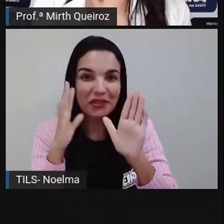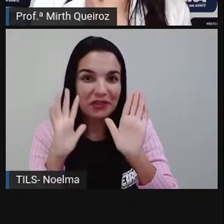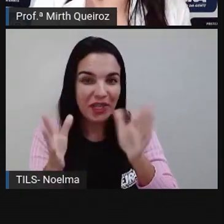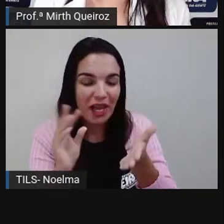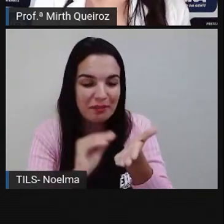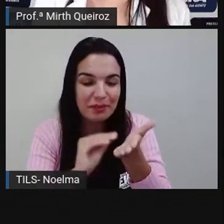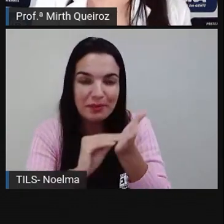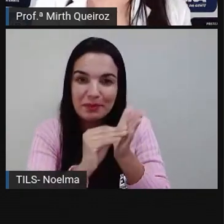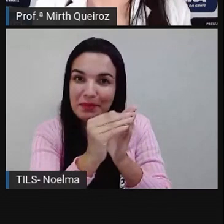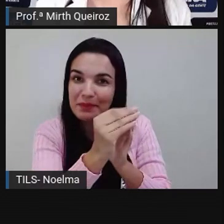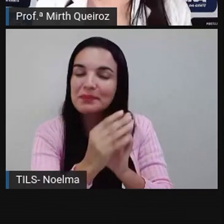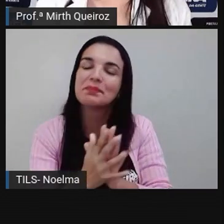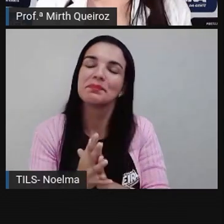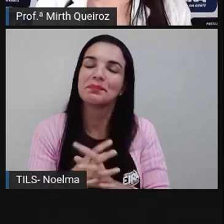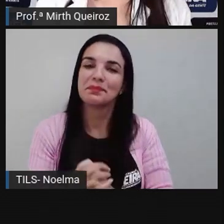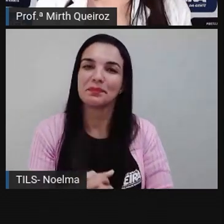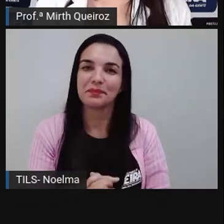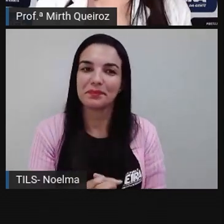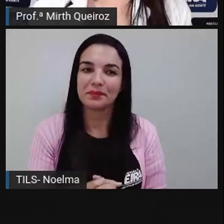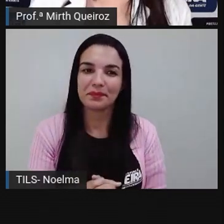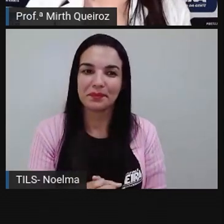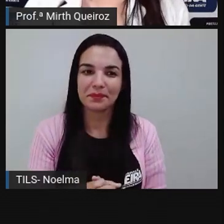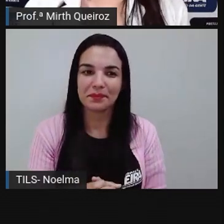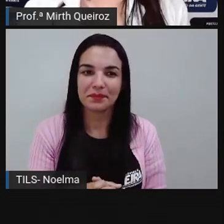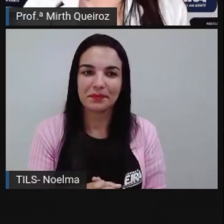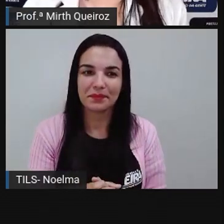a tabelinha de vocês?